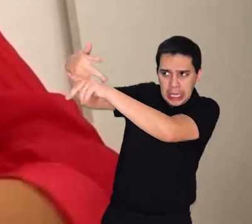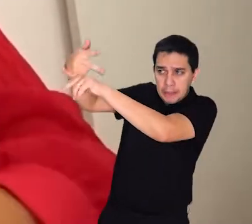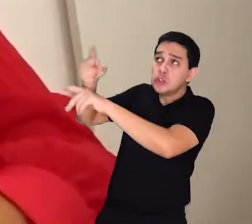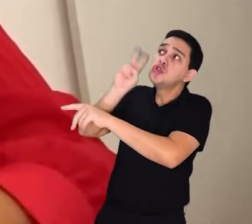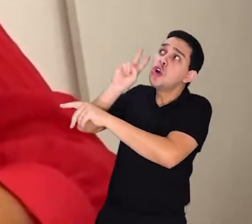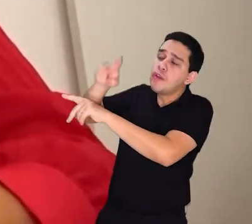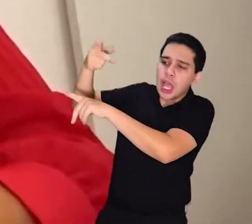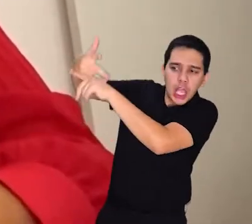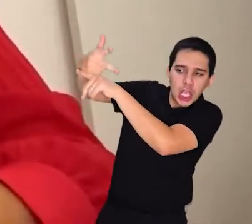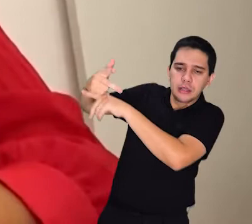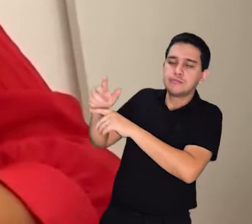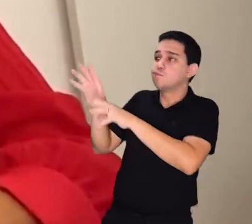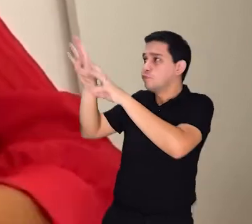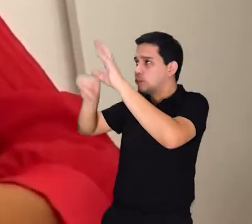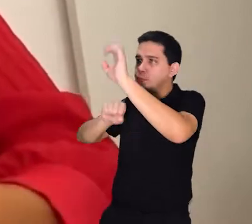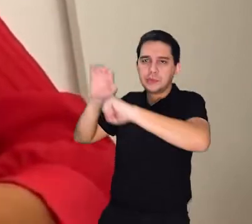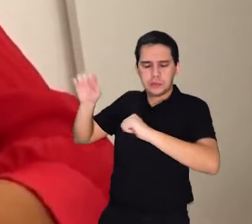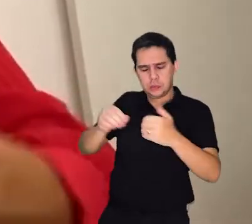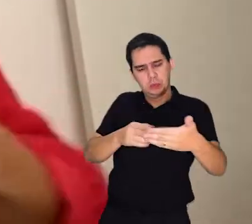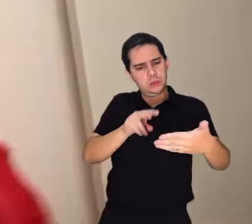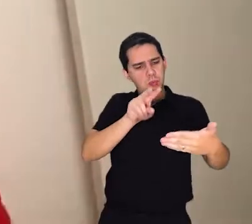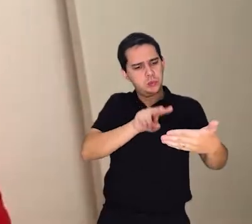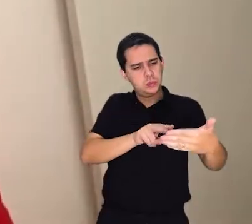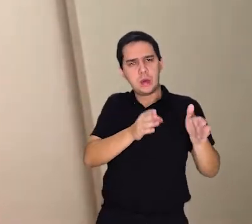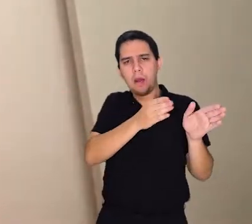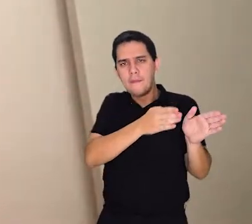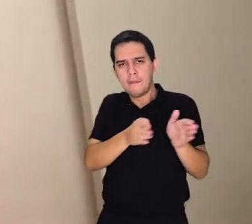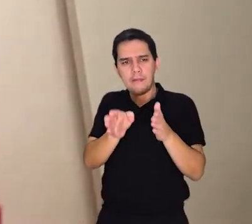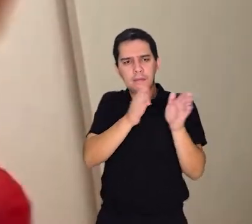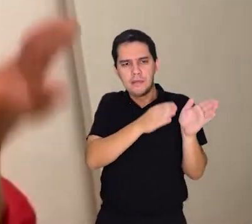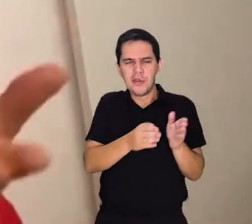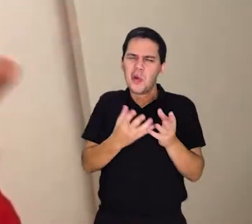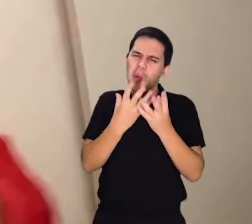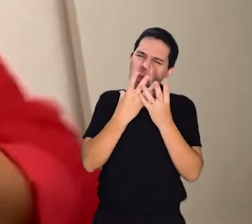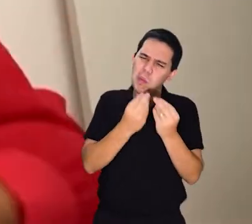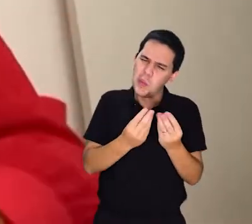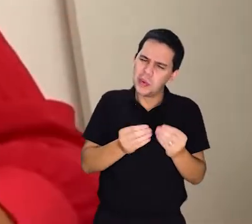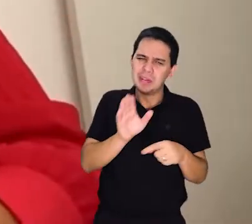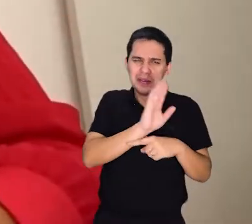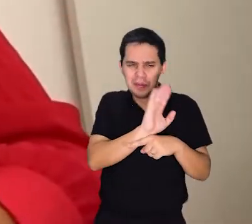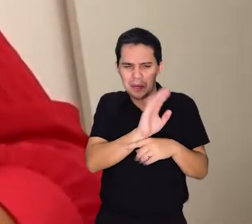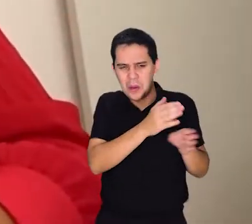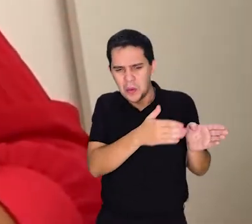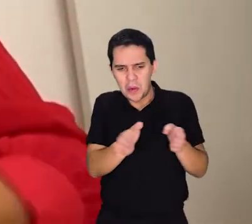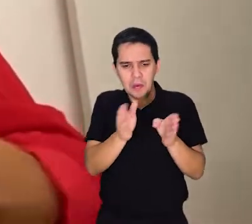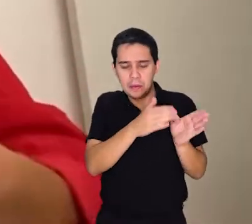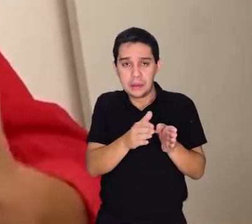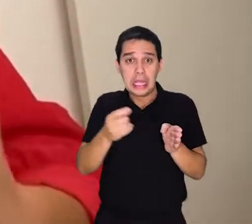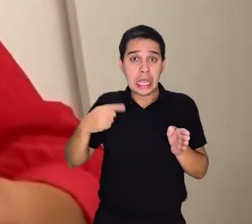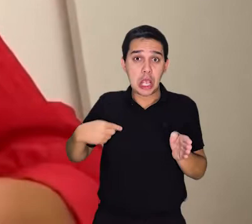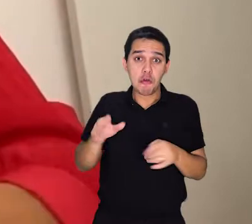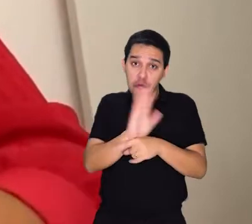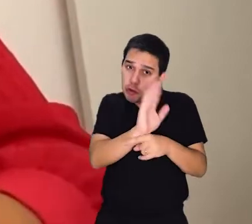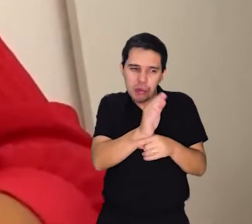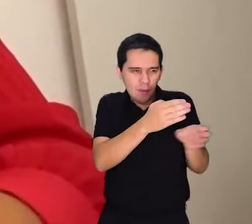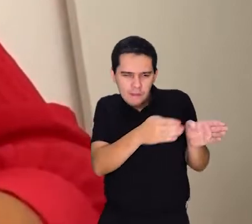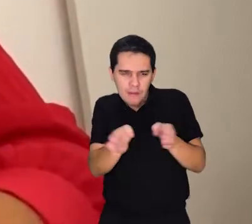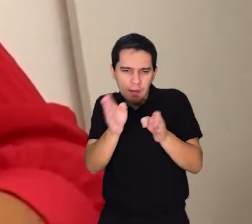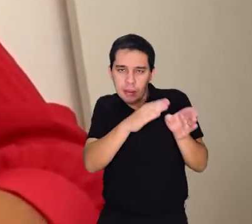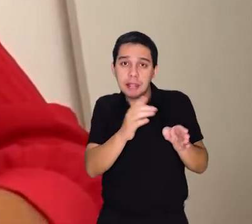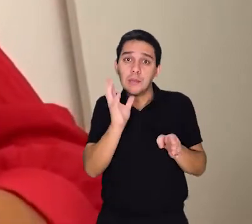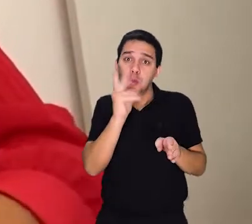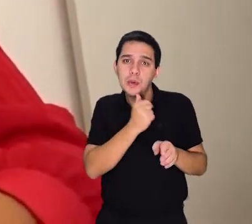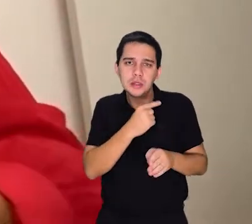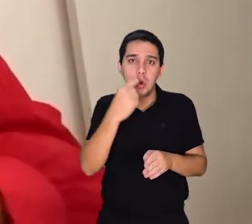imagens para o Ministério Público, seguramente, assim, eu não fiz a contagem, mas eu passei mais de 2 dias olhando todas